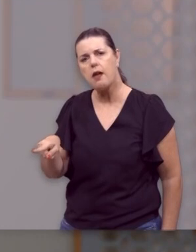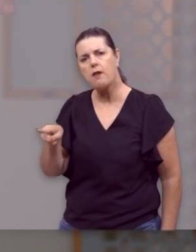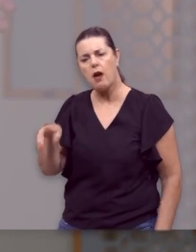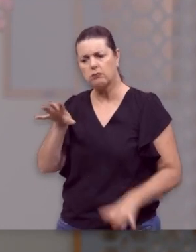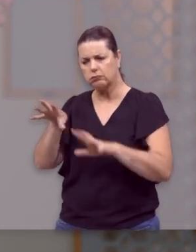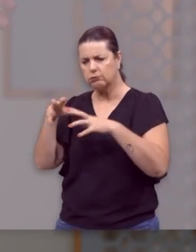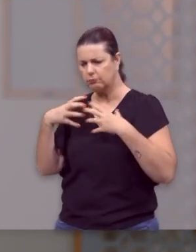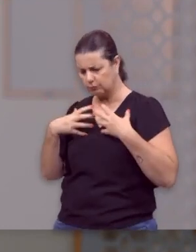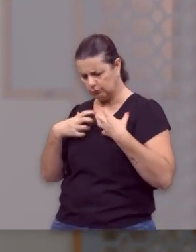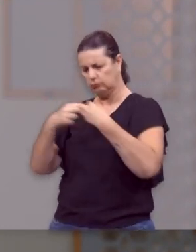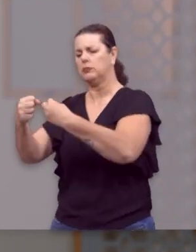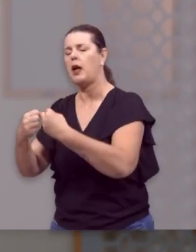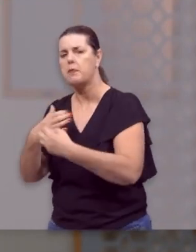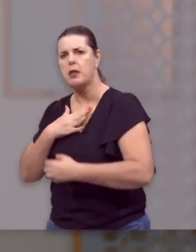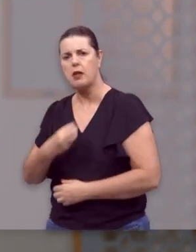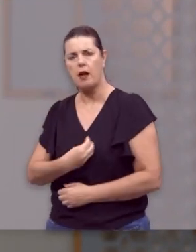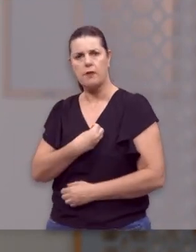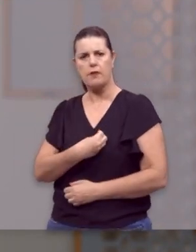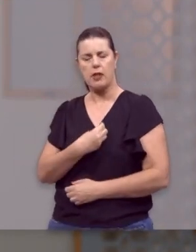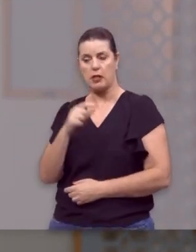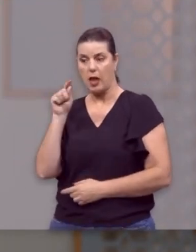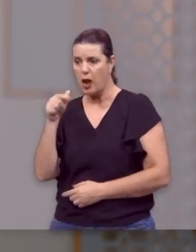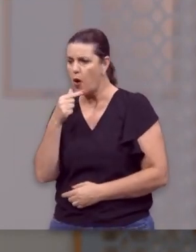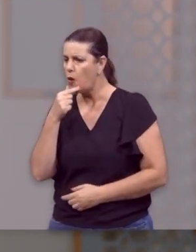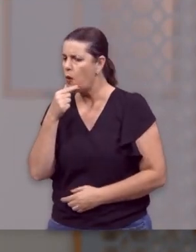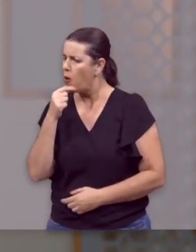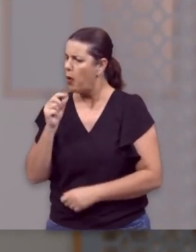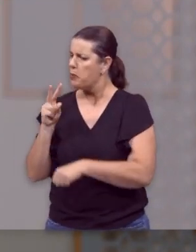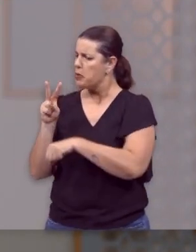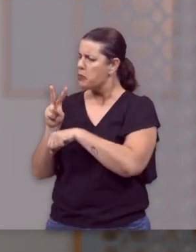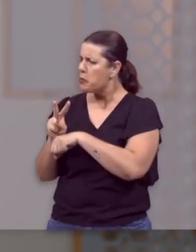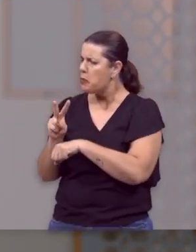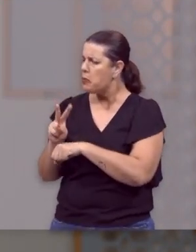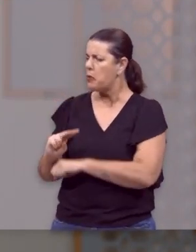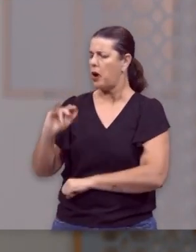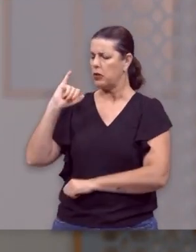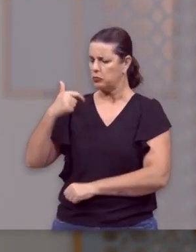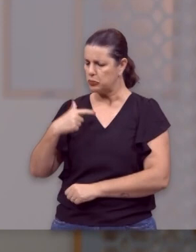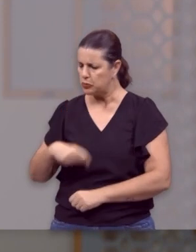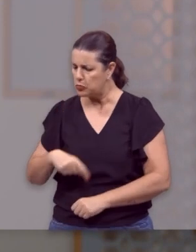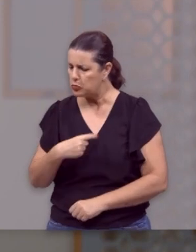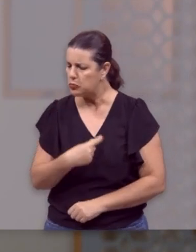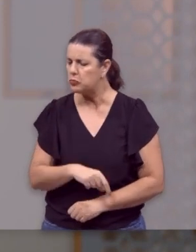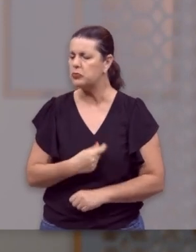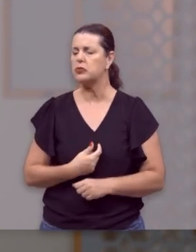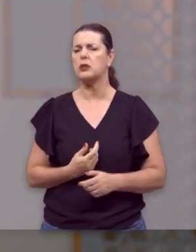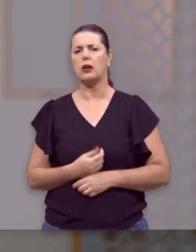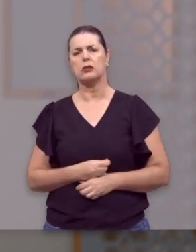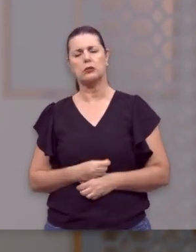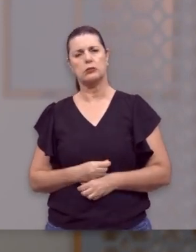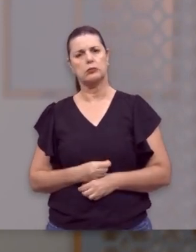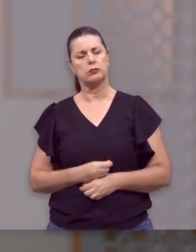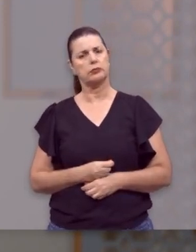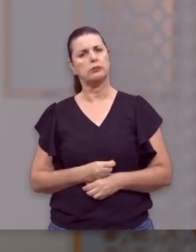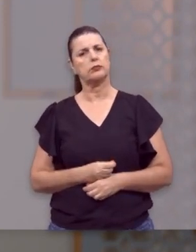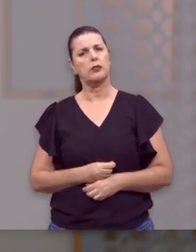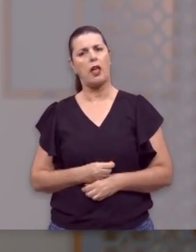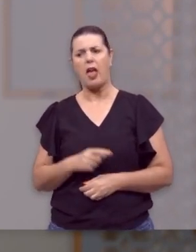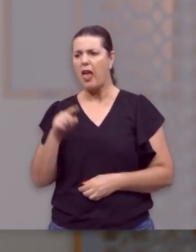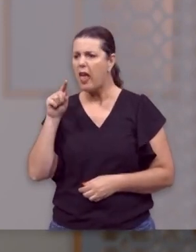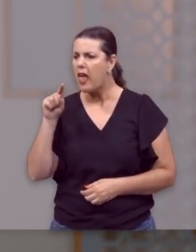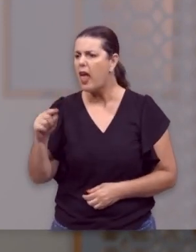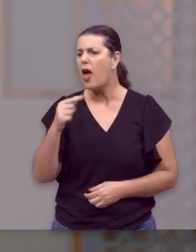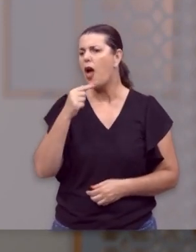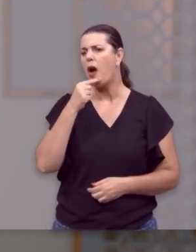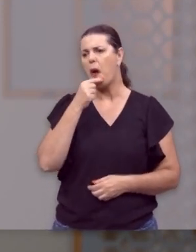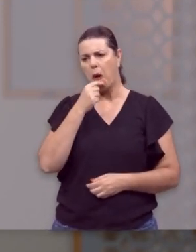como alguém que foi levado para dentro da sua casa com preconceito, xenofobia, dizendo que ele